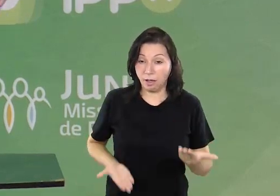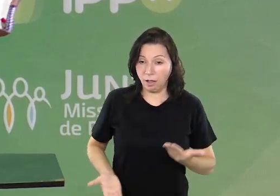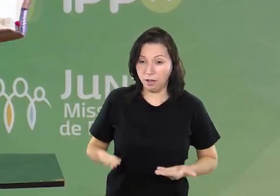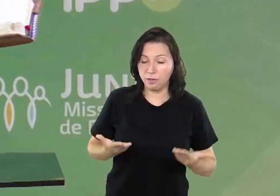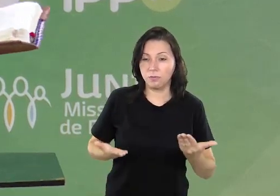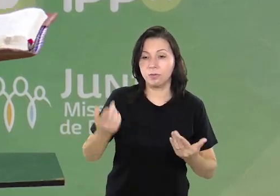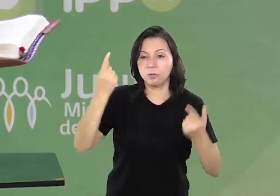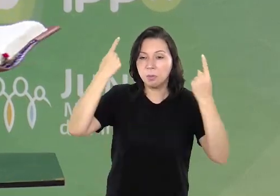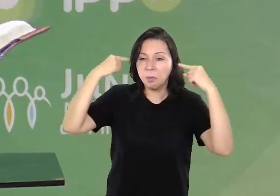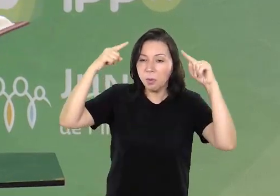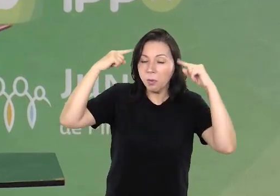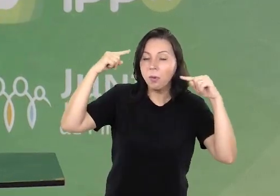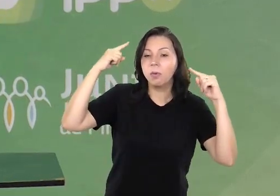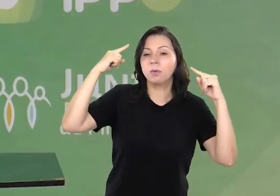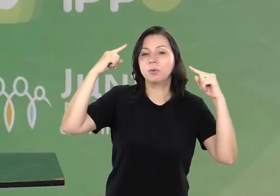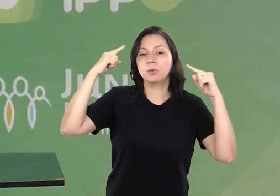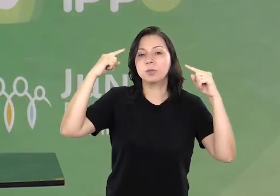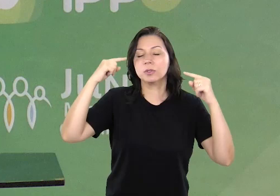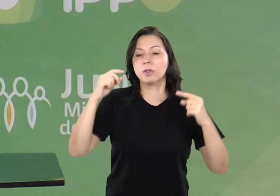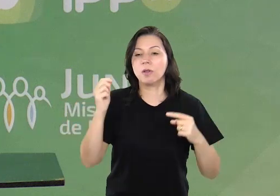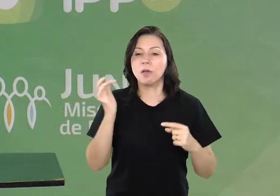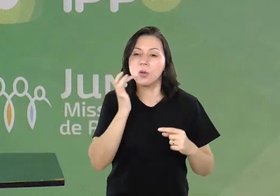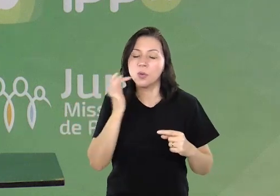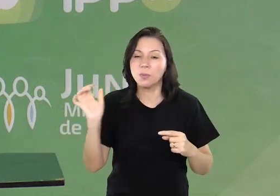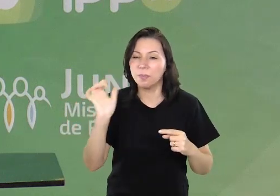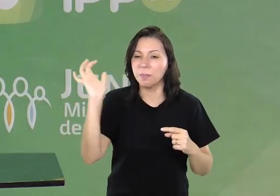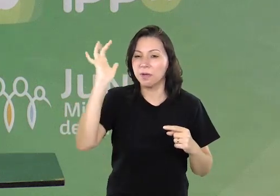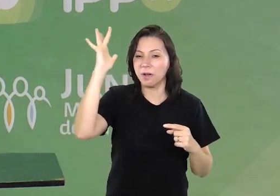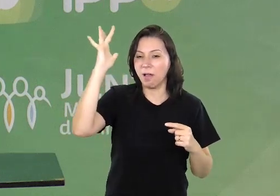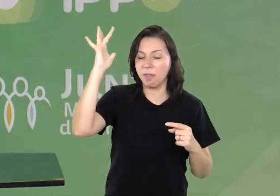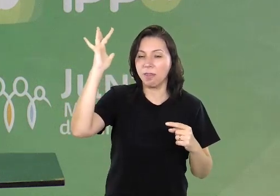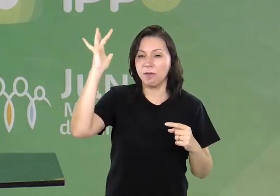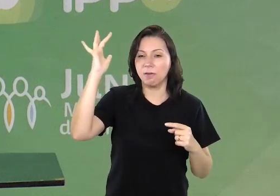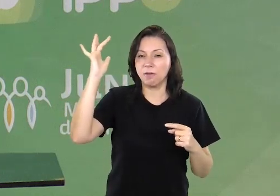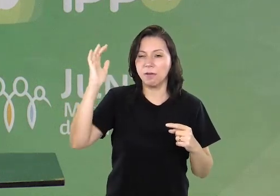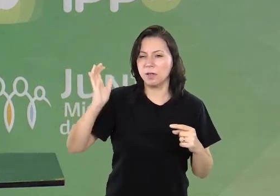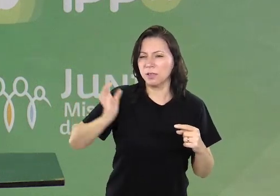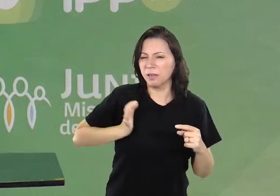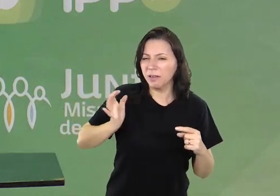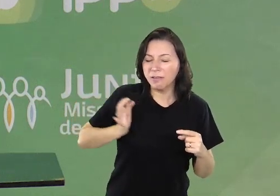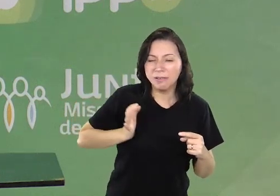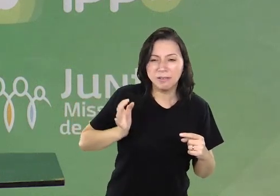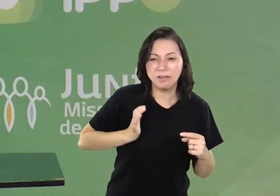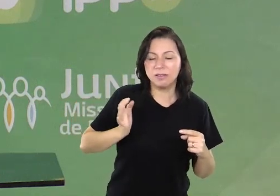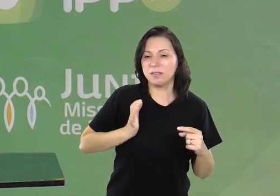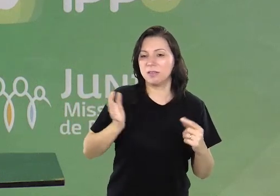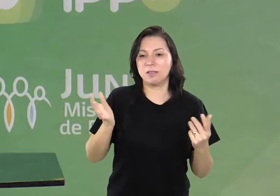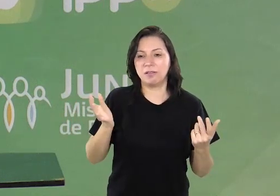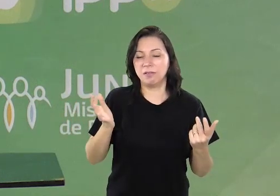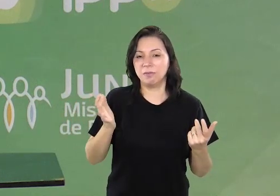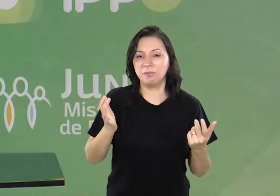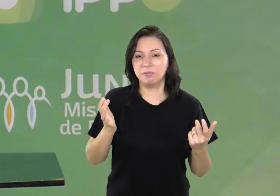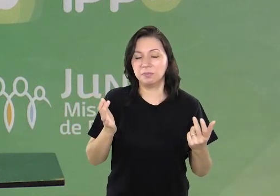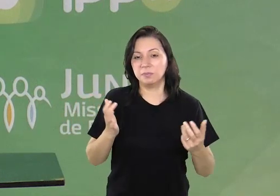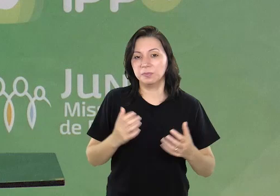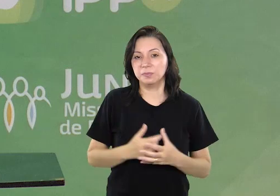prata ouro tesouro de Reis tesouros de províncias